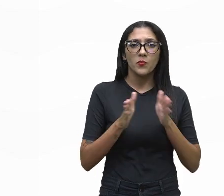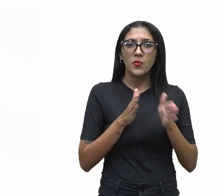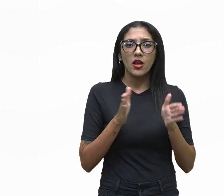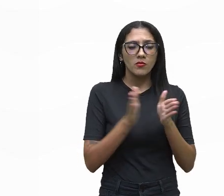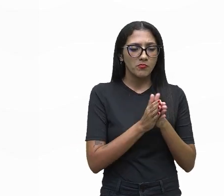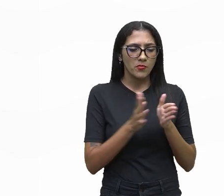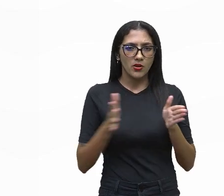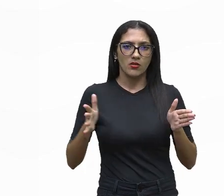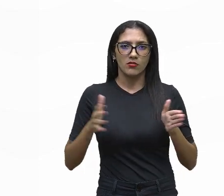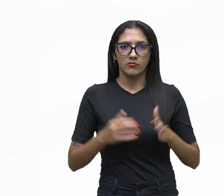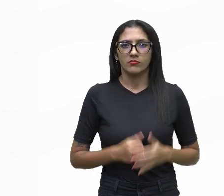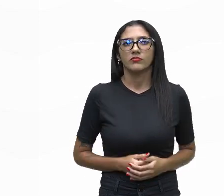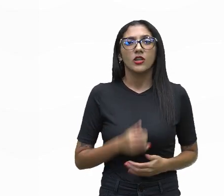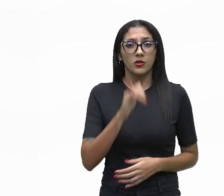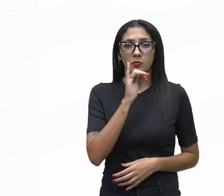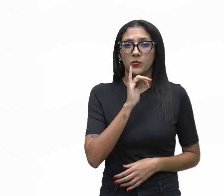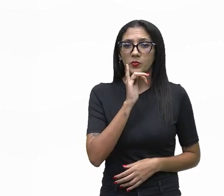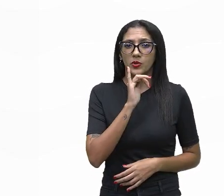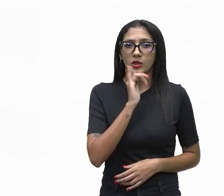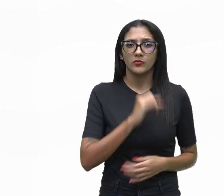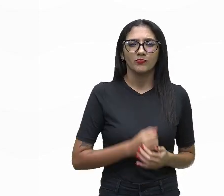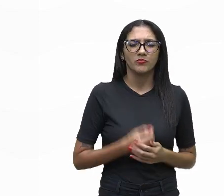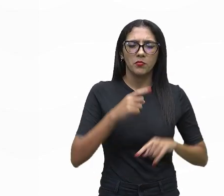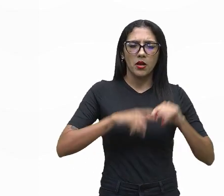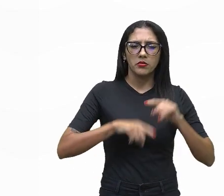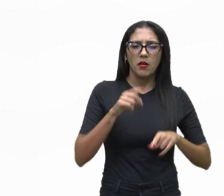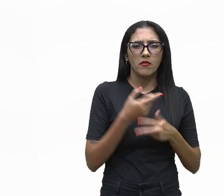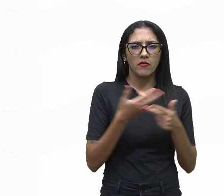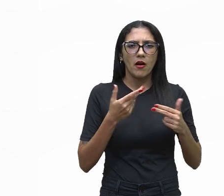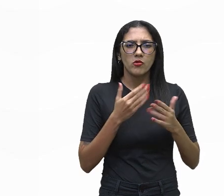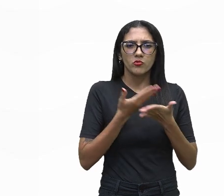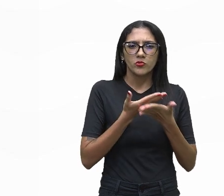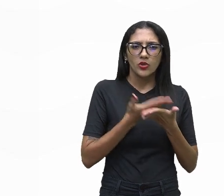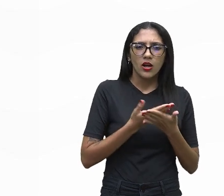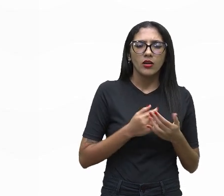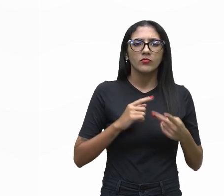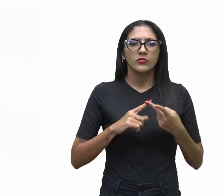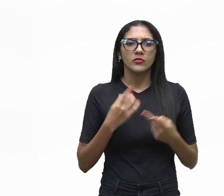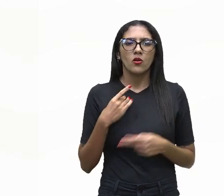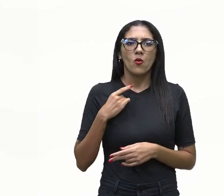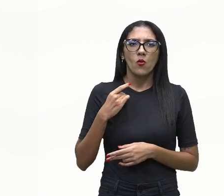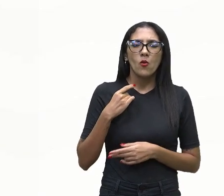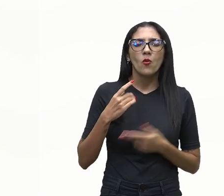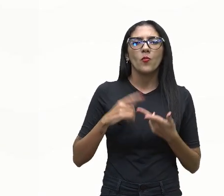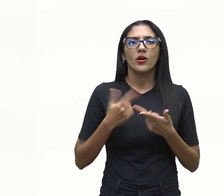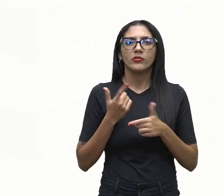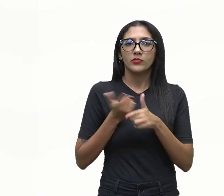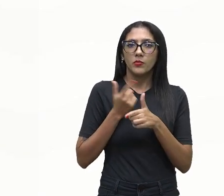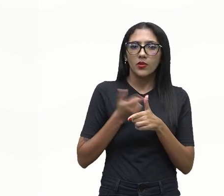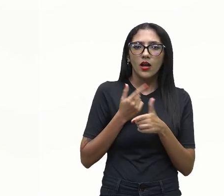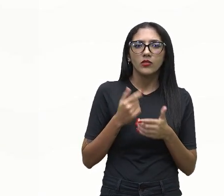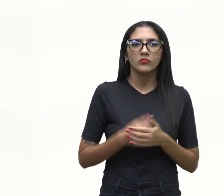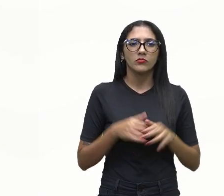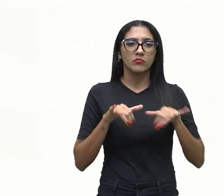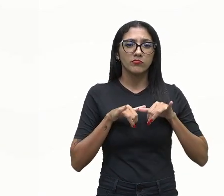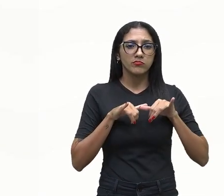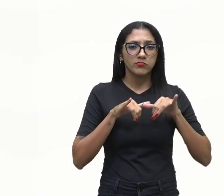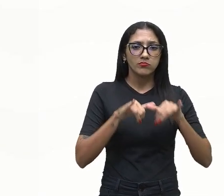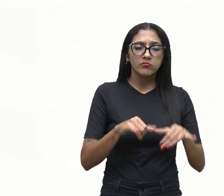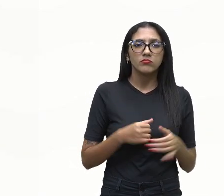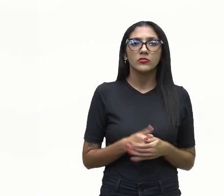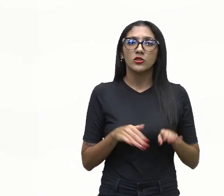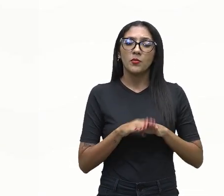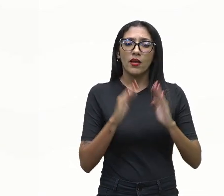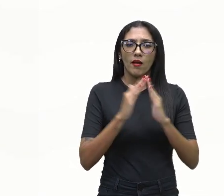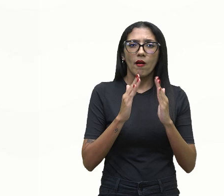tempo. Por exemplo, o material escolar, gasto com roupas, calçados e alimentação,